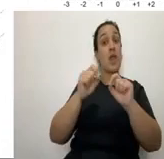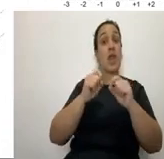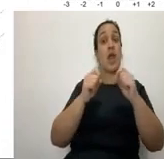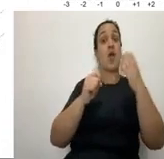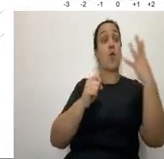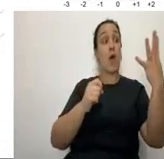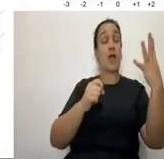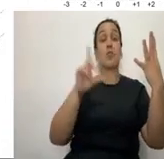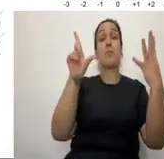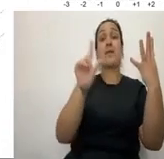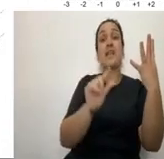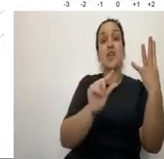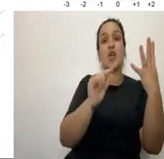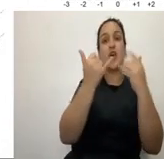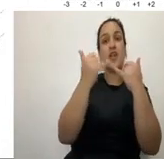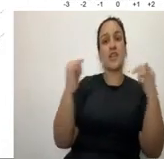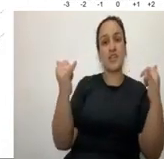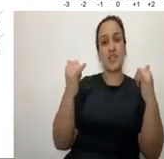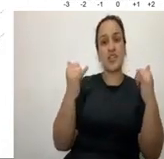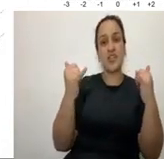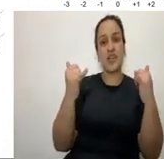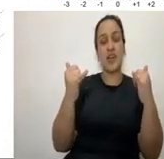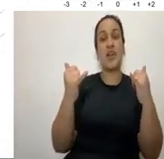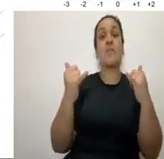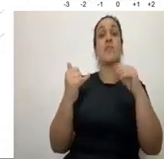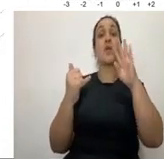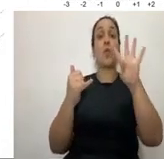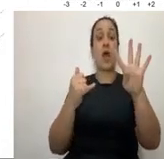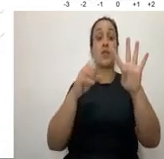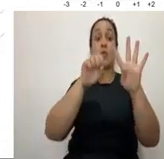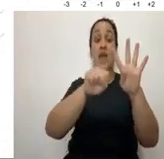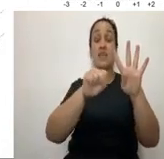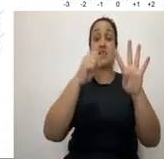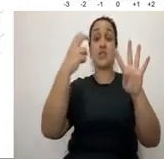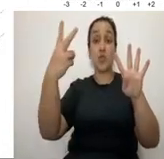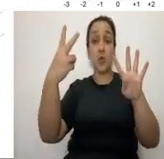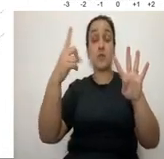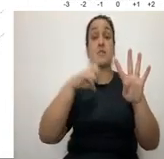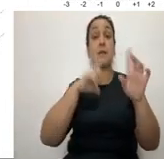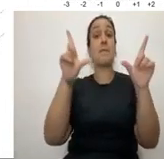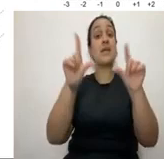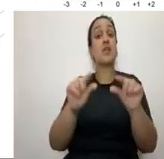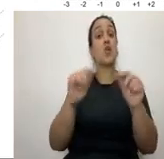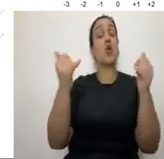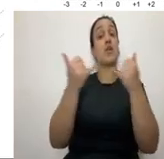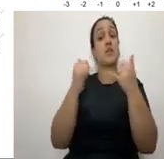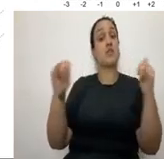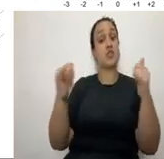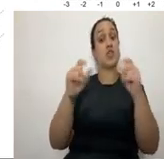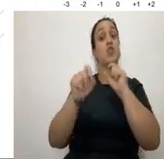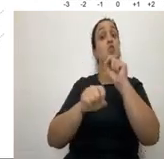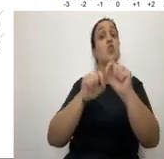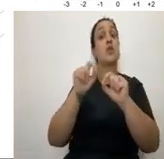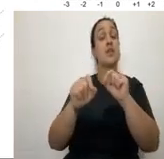gente vai ver que o 4 tem menor energia que o 3D. O 4s2 tem menor energia